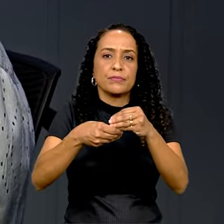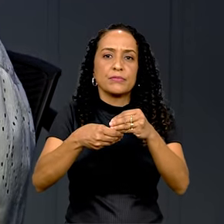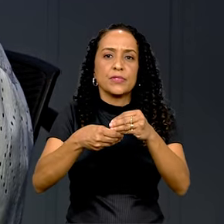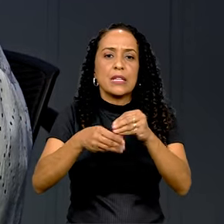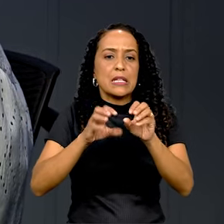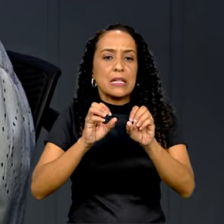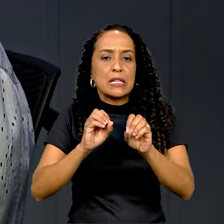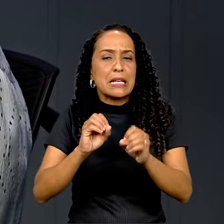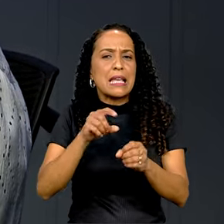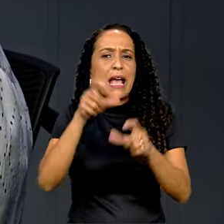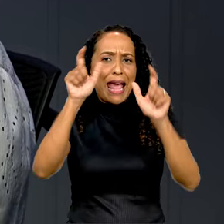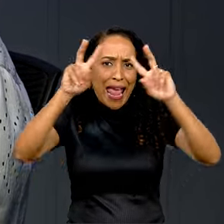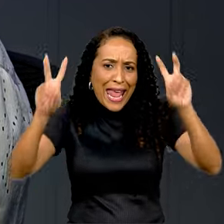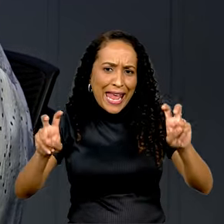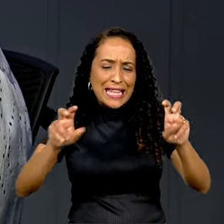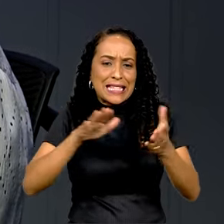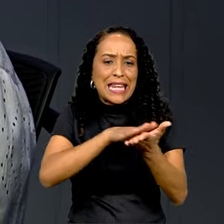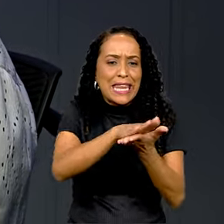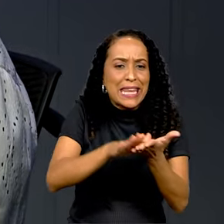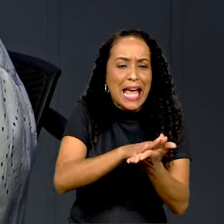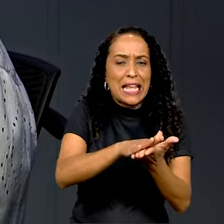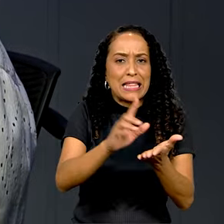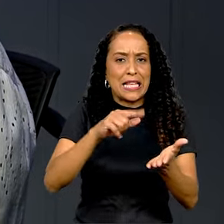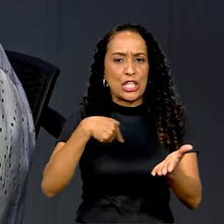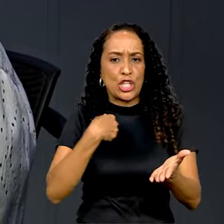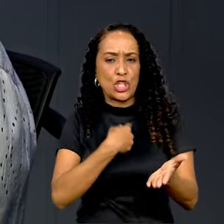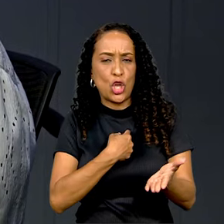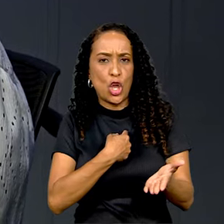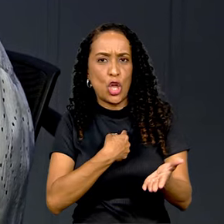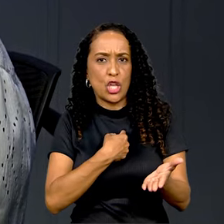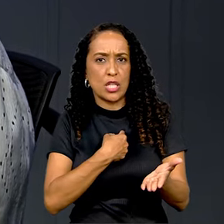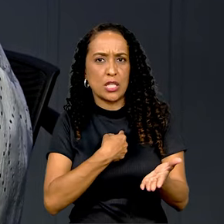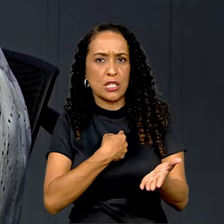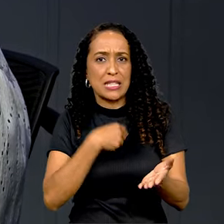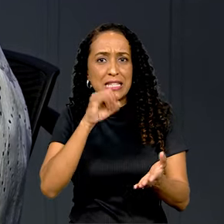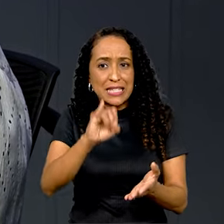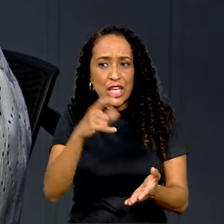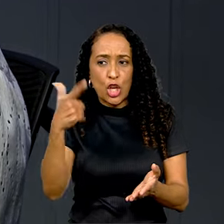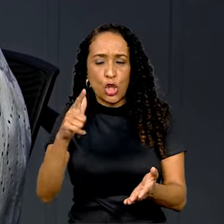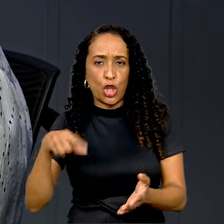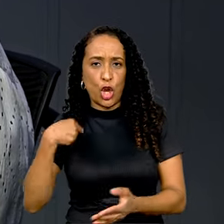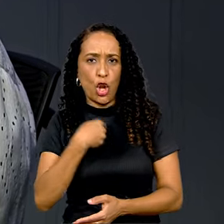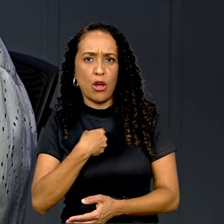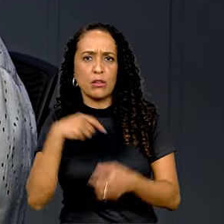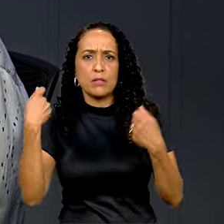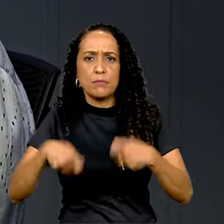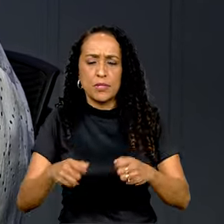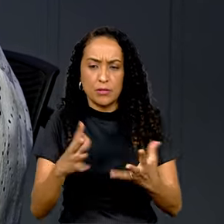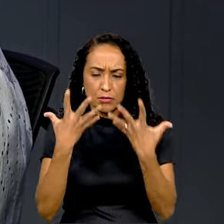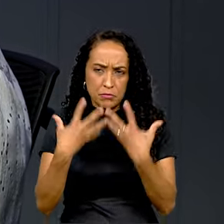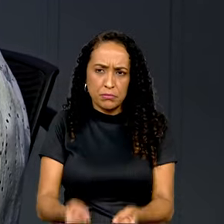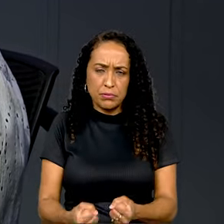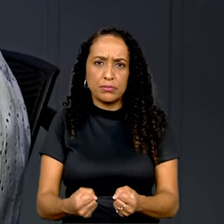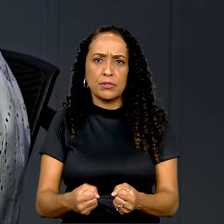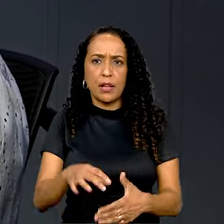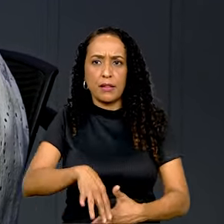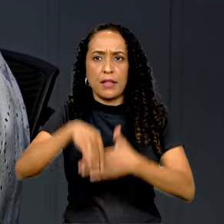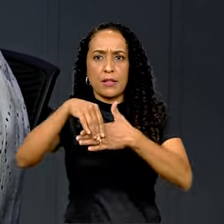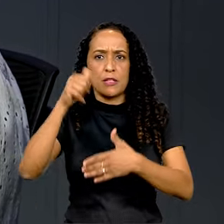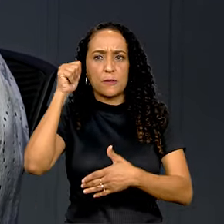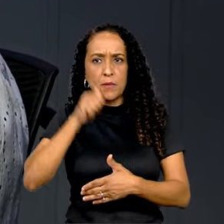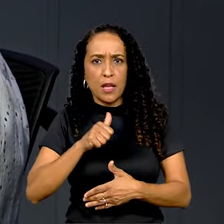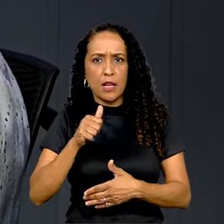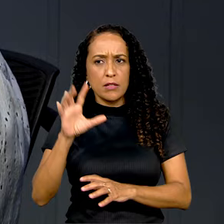esse nada sobre nós sem nós precisa reconhecer a liderança das mulheres as soluções inovadoras que as